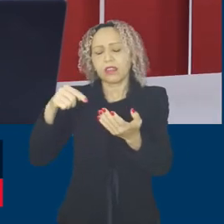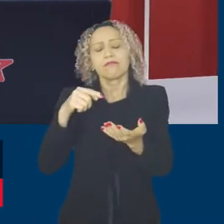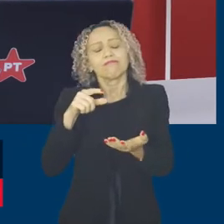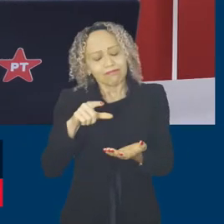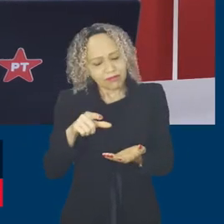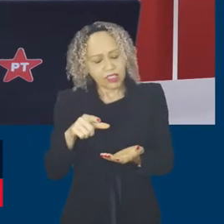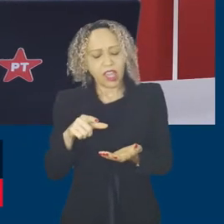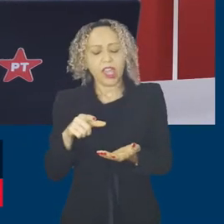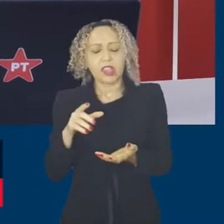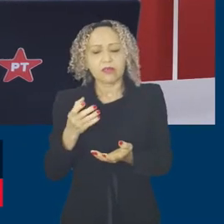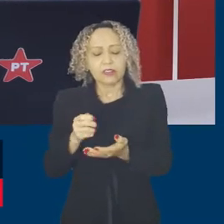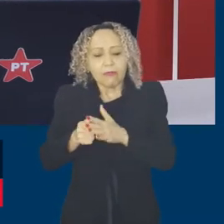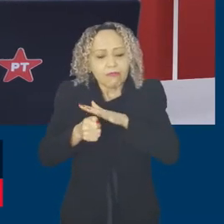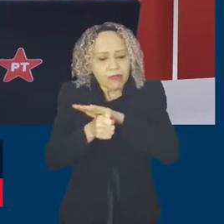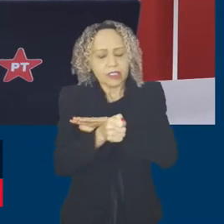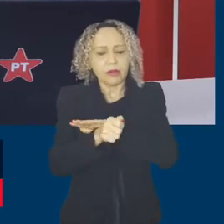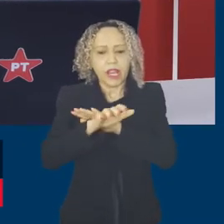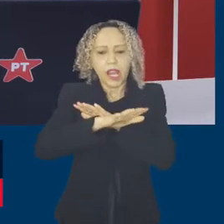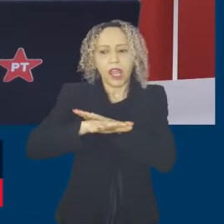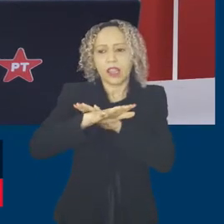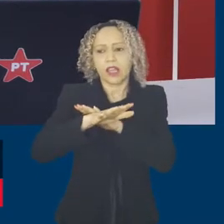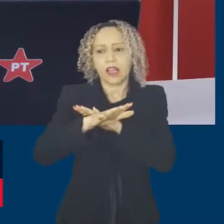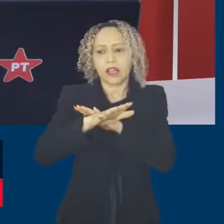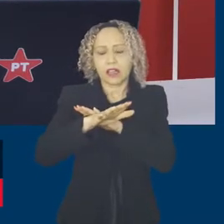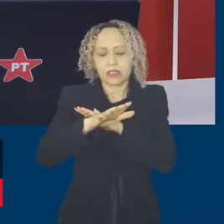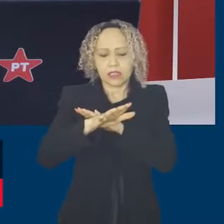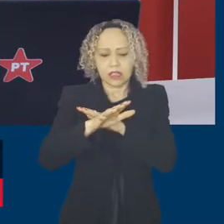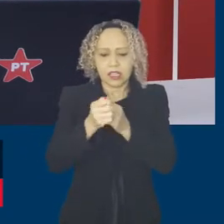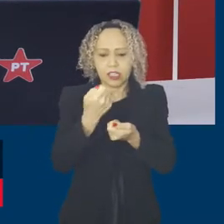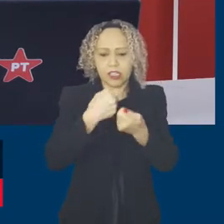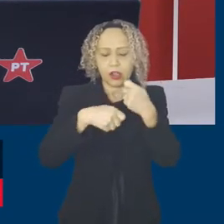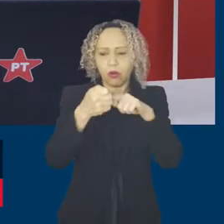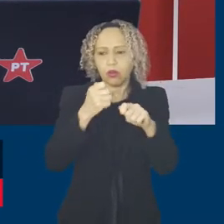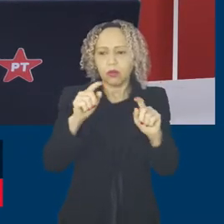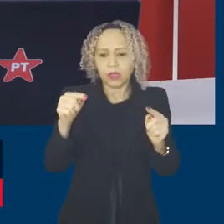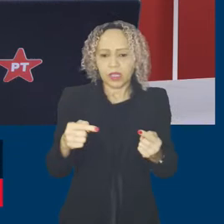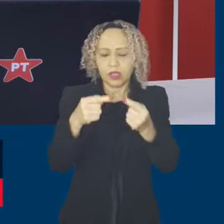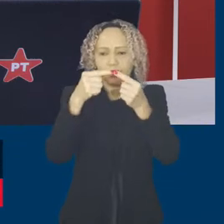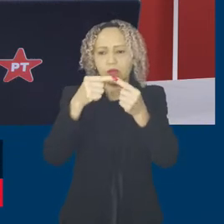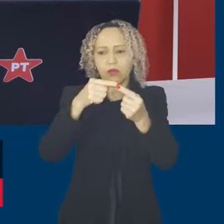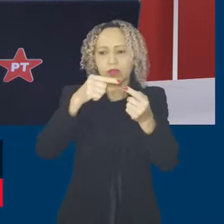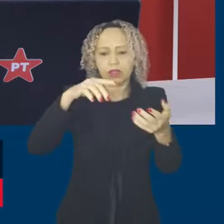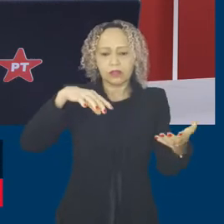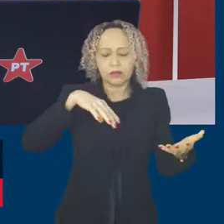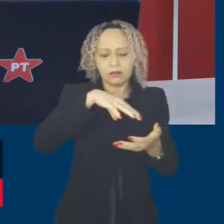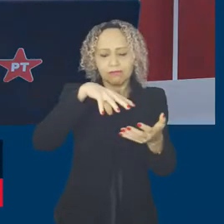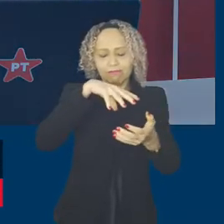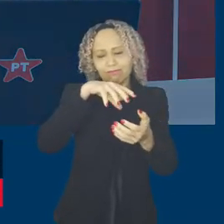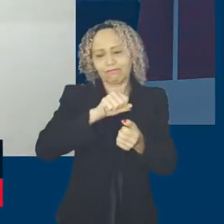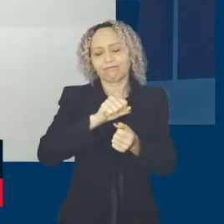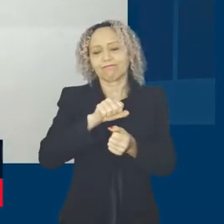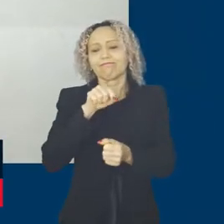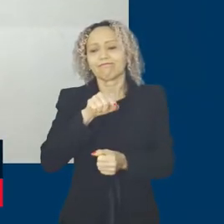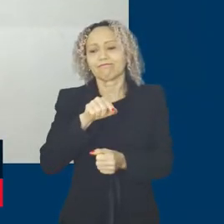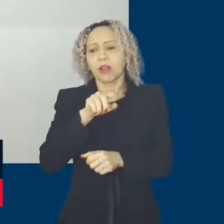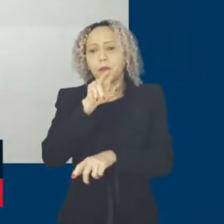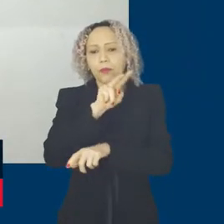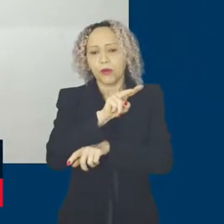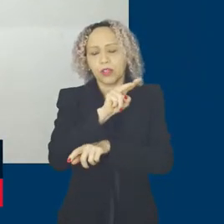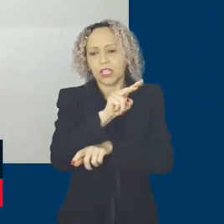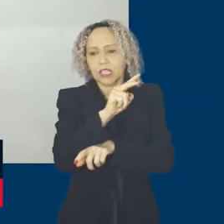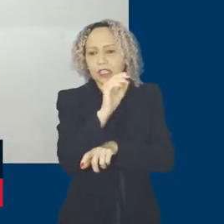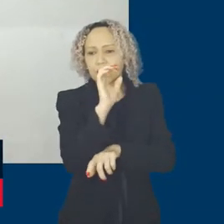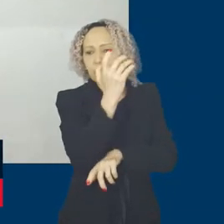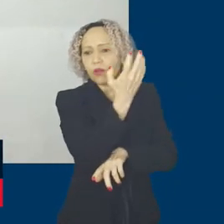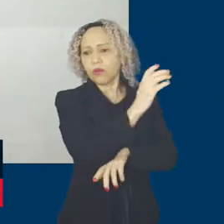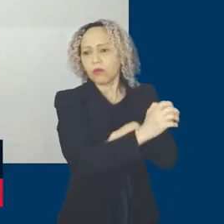Não, eu acho que nós temos muitas frentes do que a gente está chamando de transição, né? Que envolve desde como